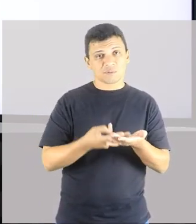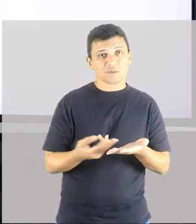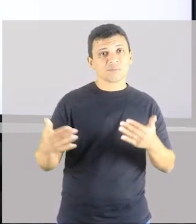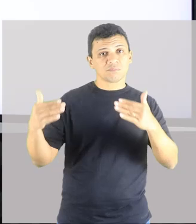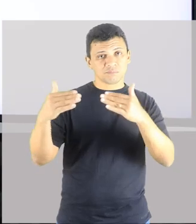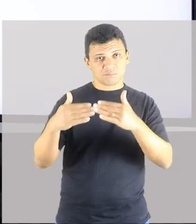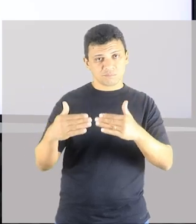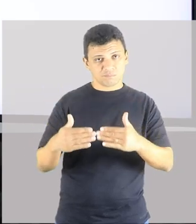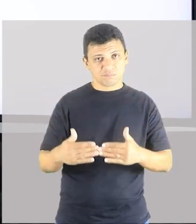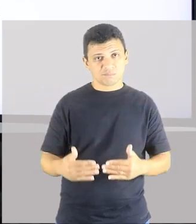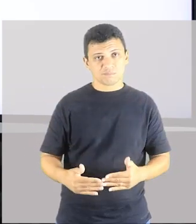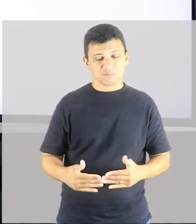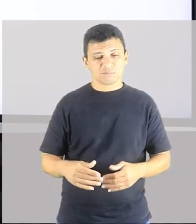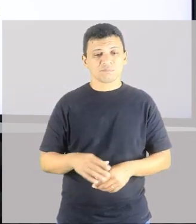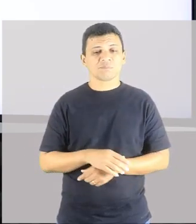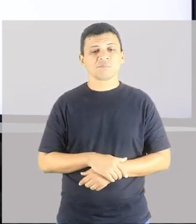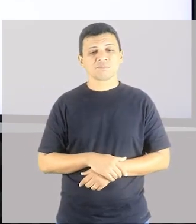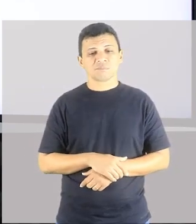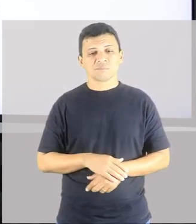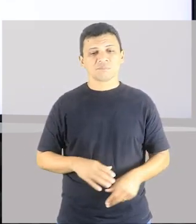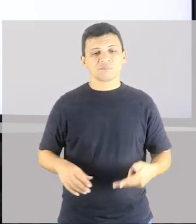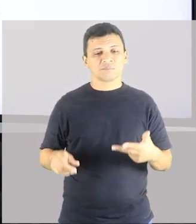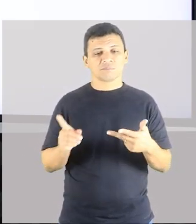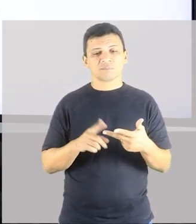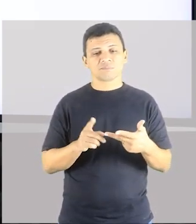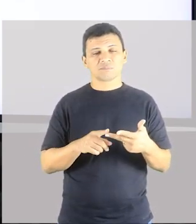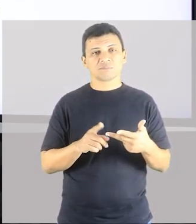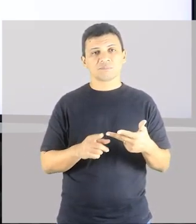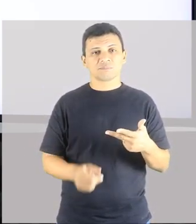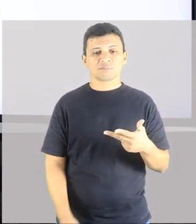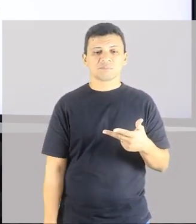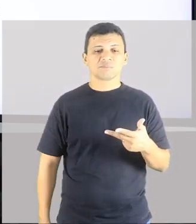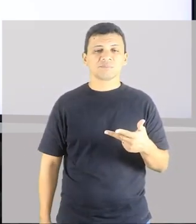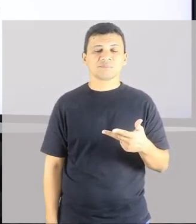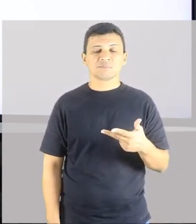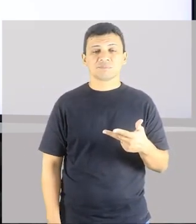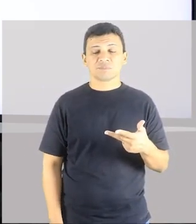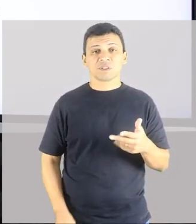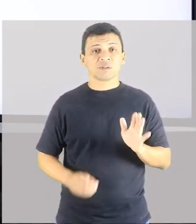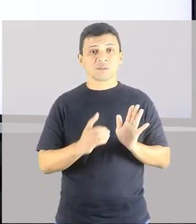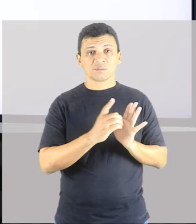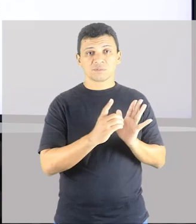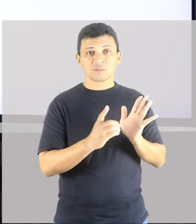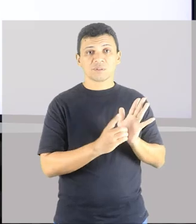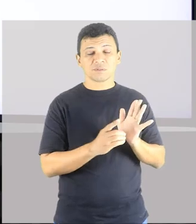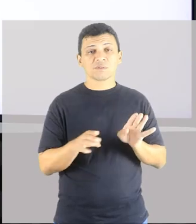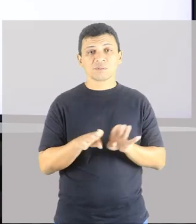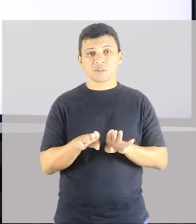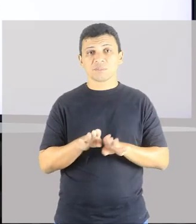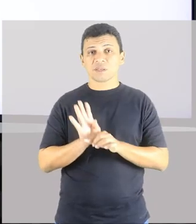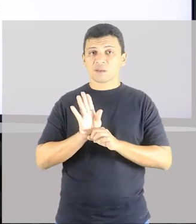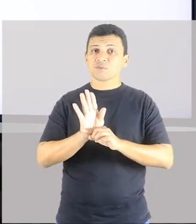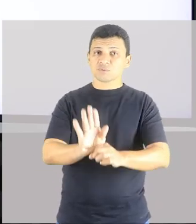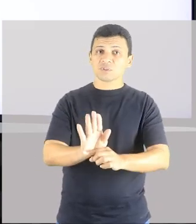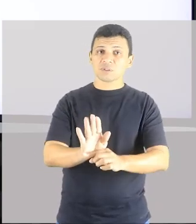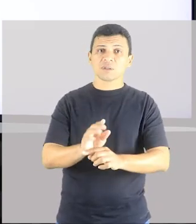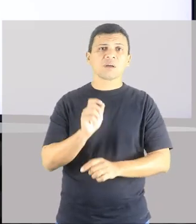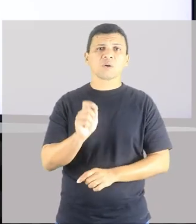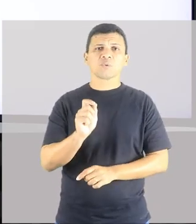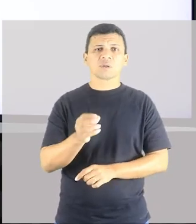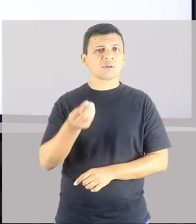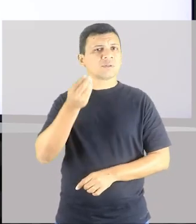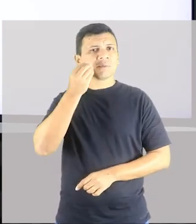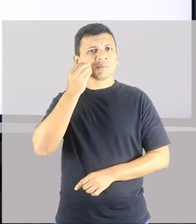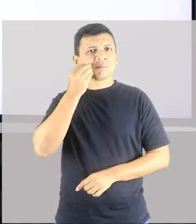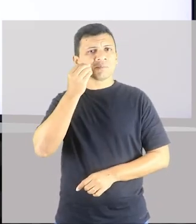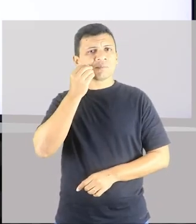isso no caso dos dicionários bilíngues. To check the spelling. Então, o dicionário ele também pode te ajudar para você checar